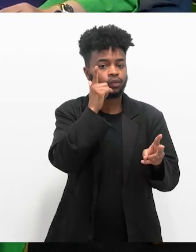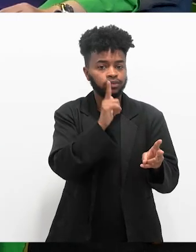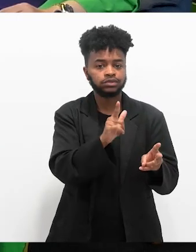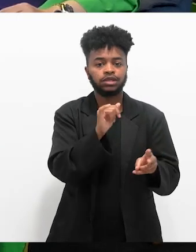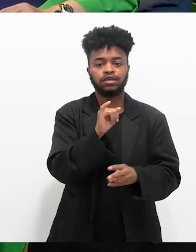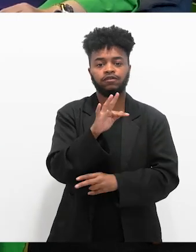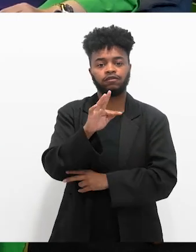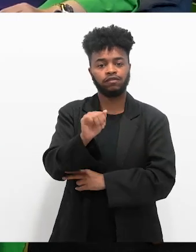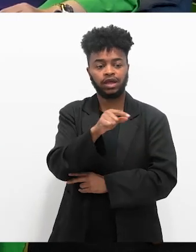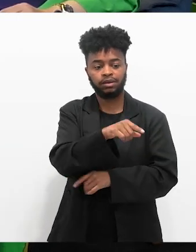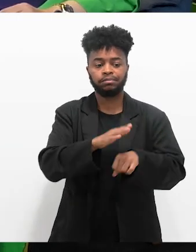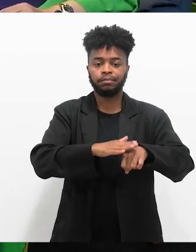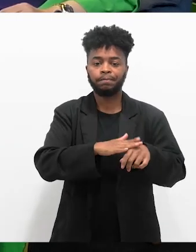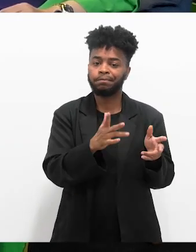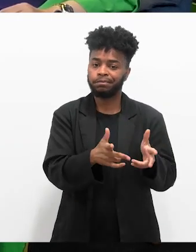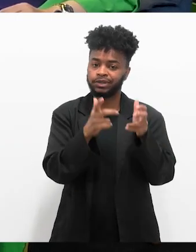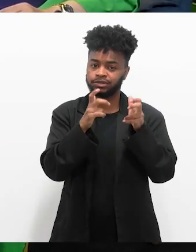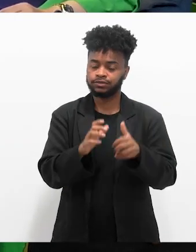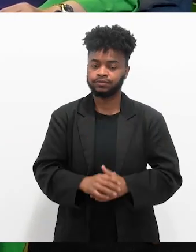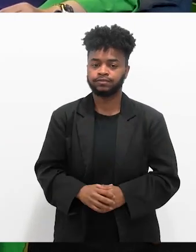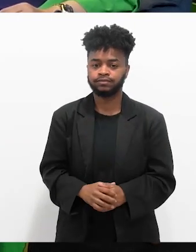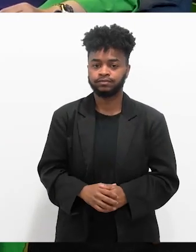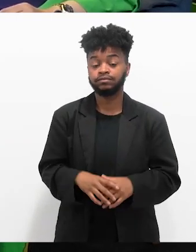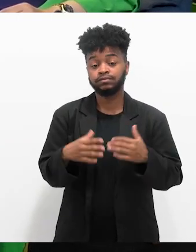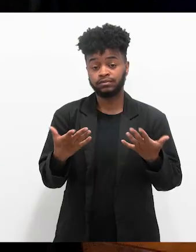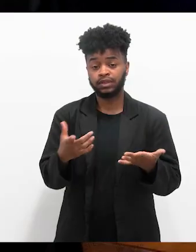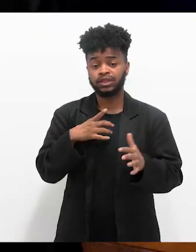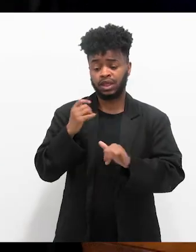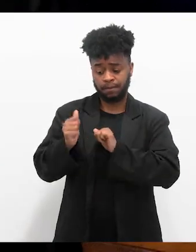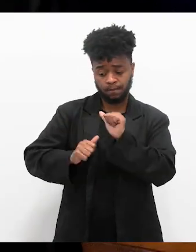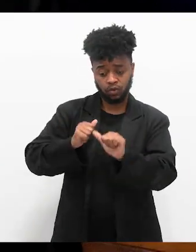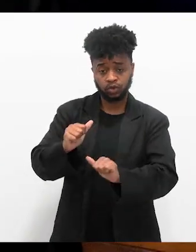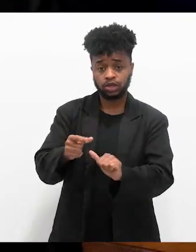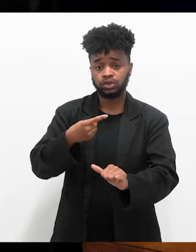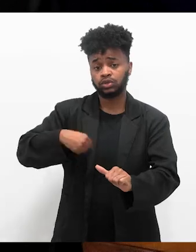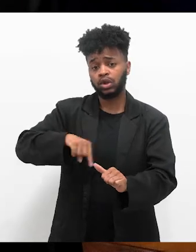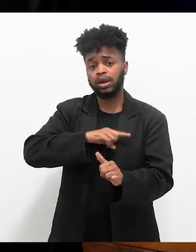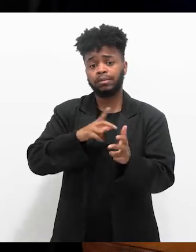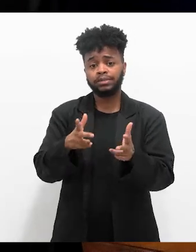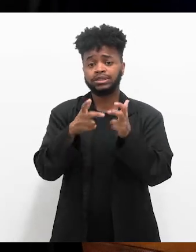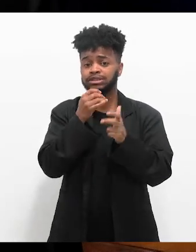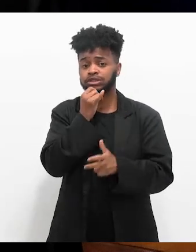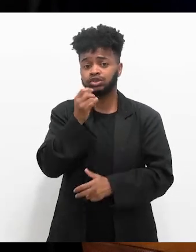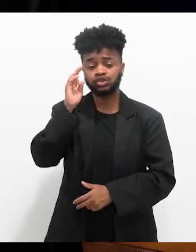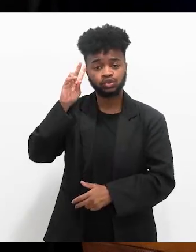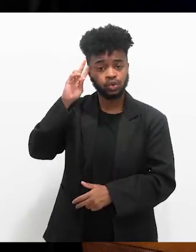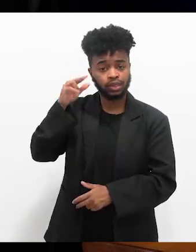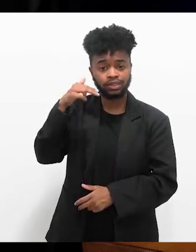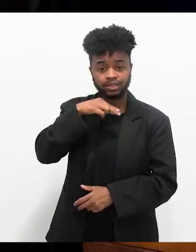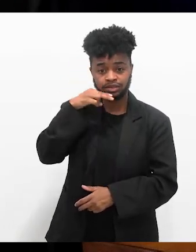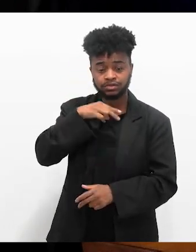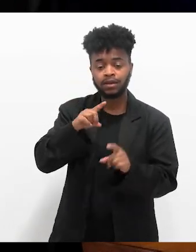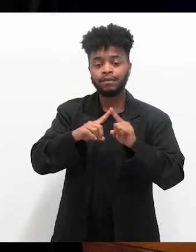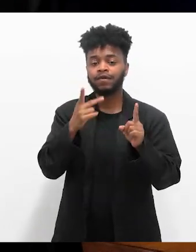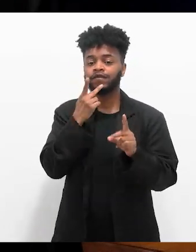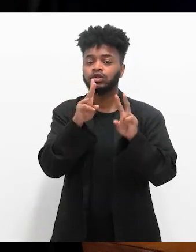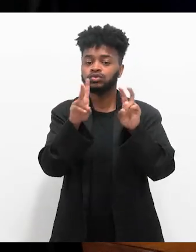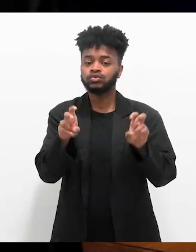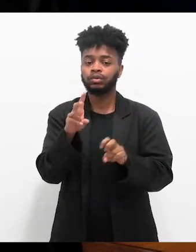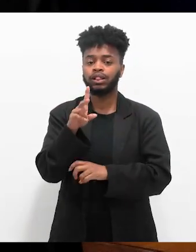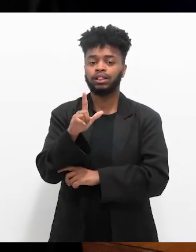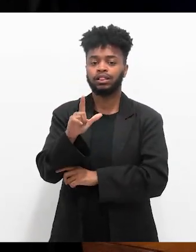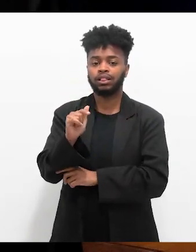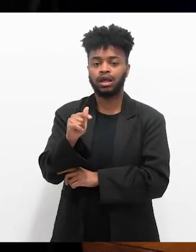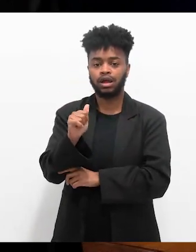ali o Ifá que ele havia visto lá. Então, com toda essa transformação, a gente vê muito sobre a história de Nigéria, mas a gente fala muito sobre